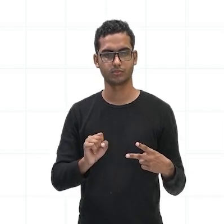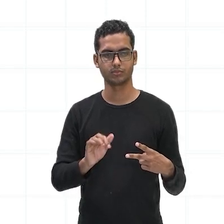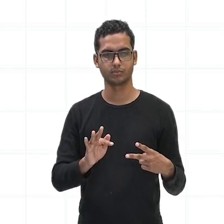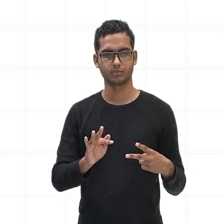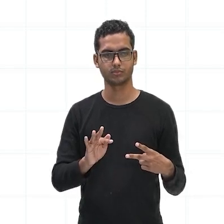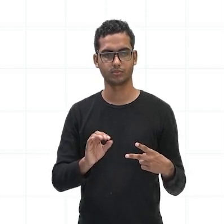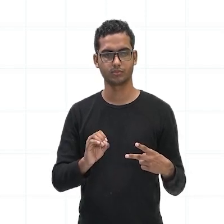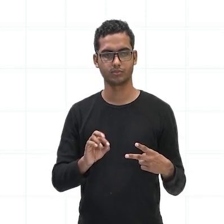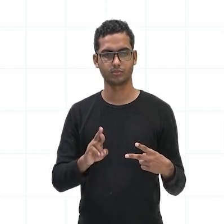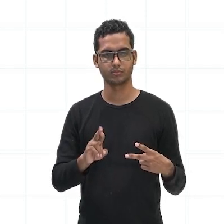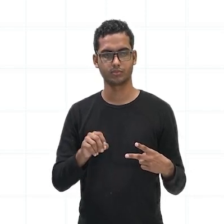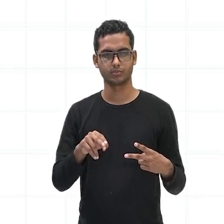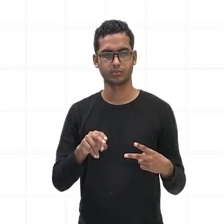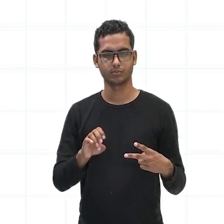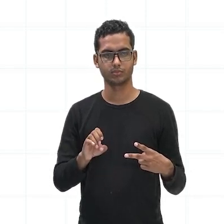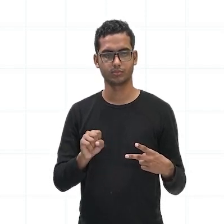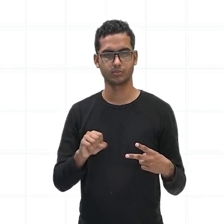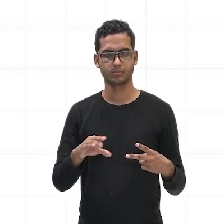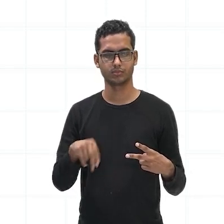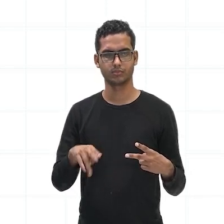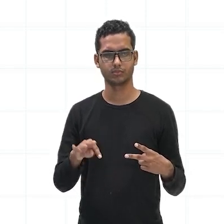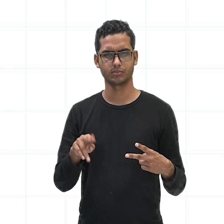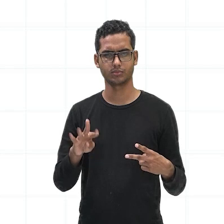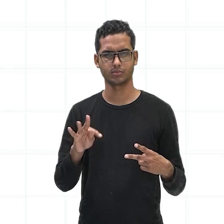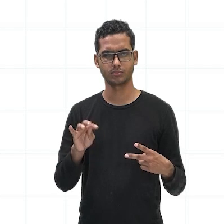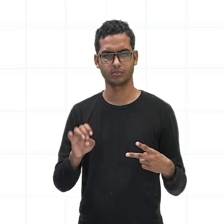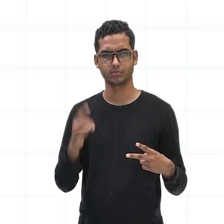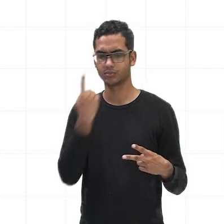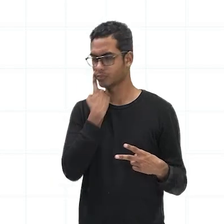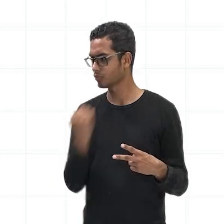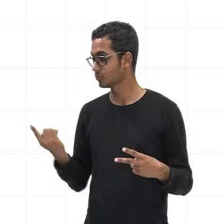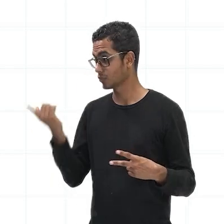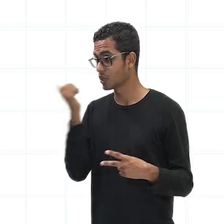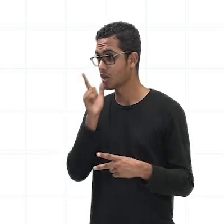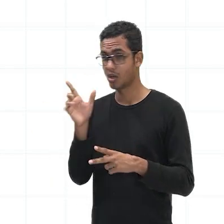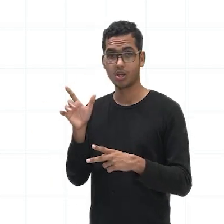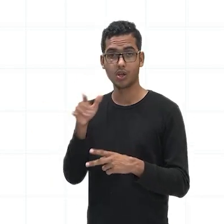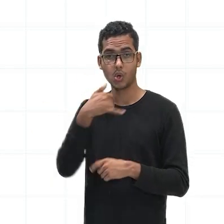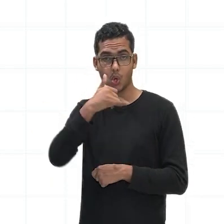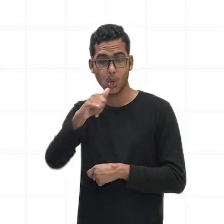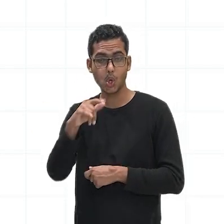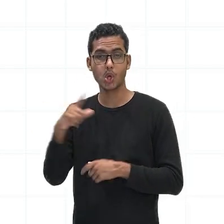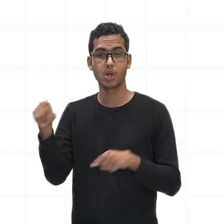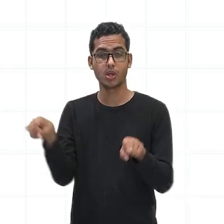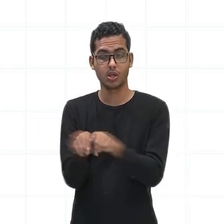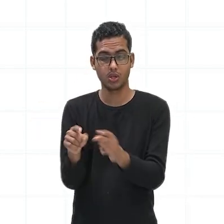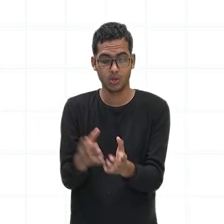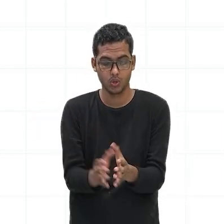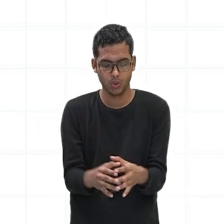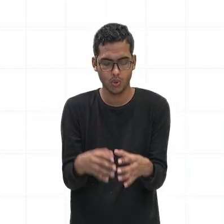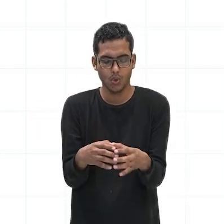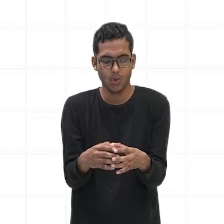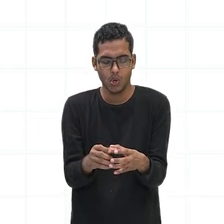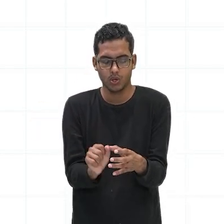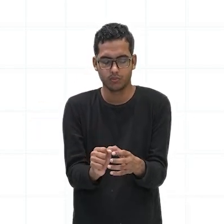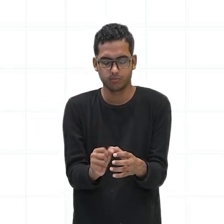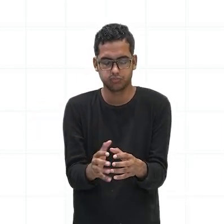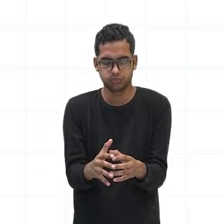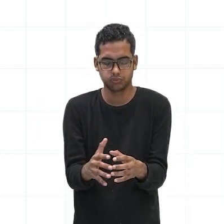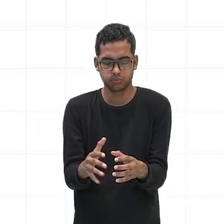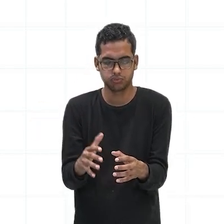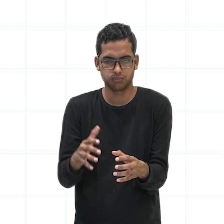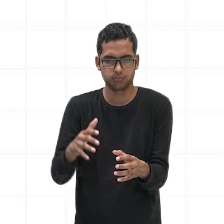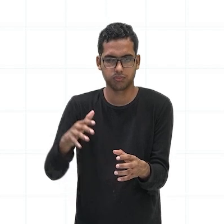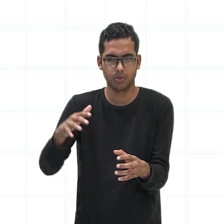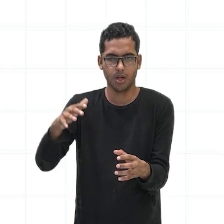luz, mas no momento que você corta ali a fonte de luz, ele consegue, né? Ele tem um brilho, vamos dizer assim, é como se ele brilhasse no escuro, como o